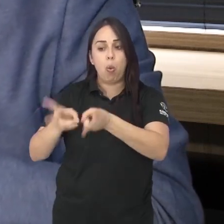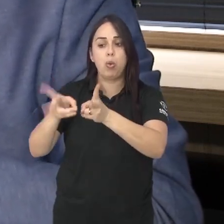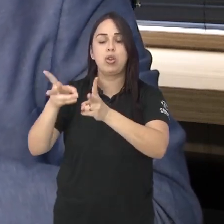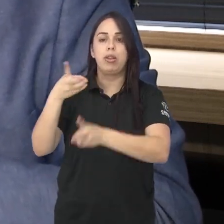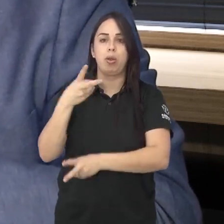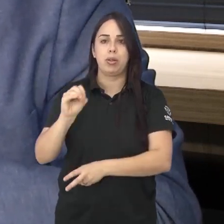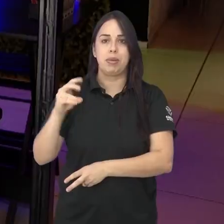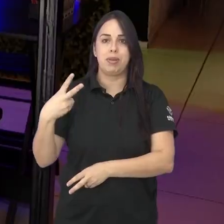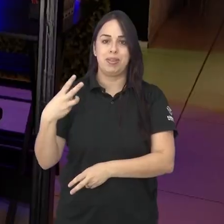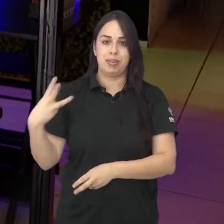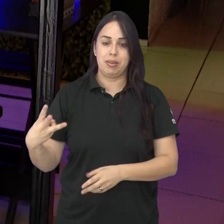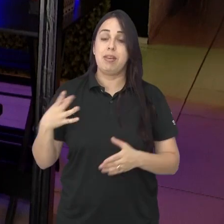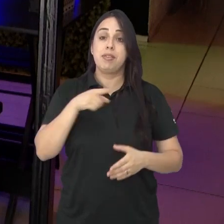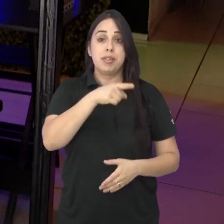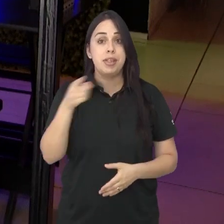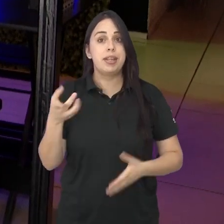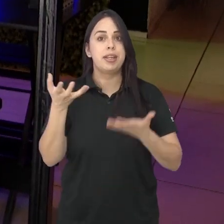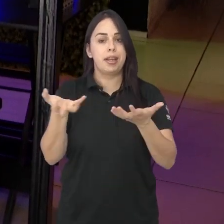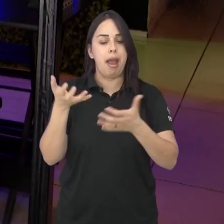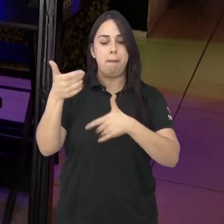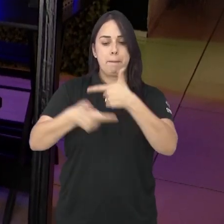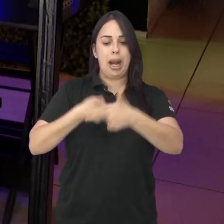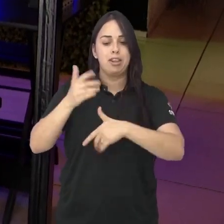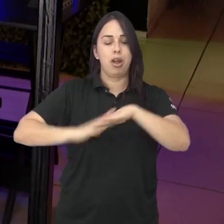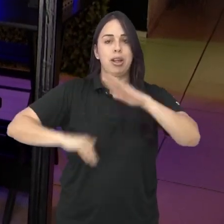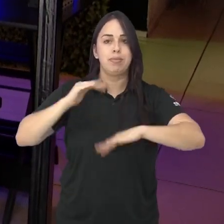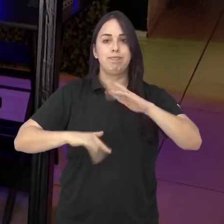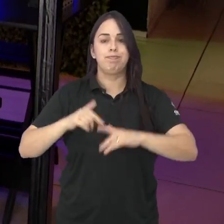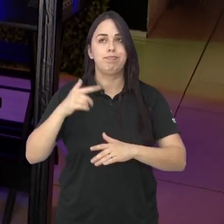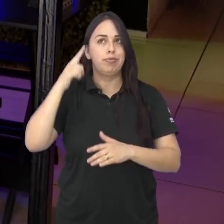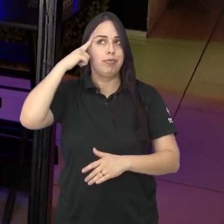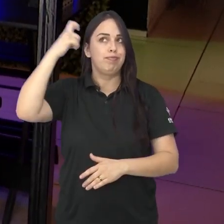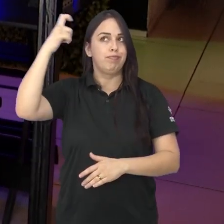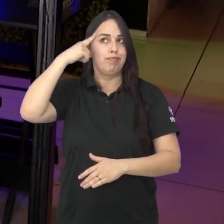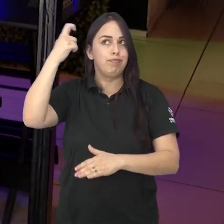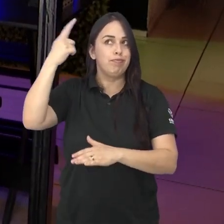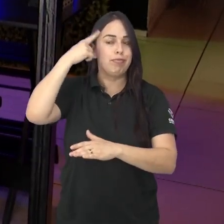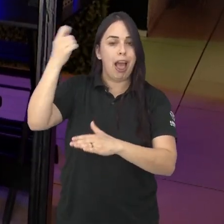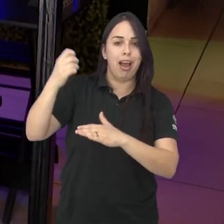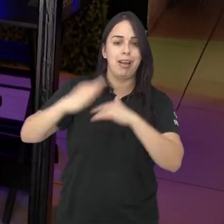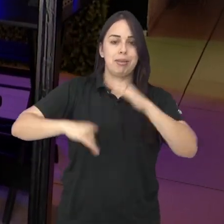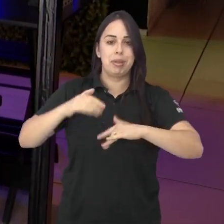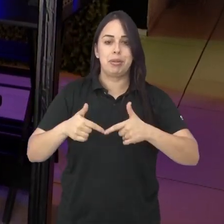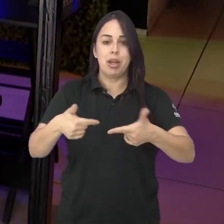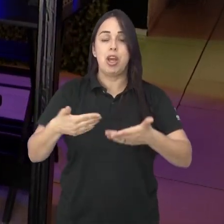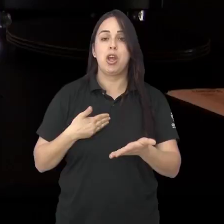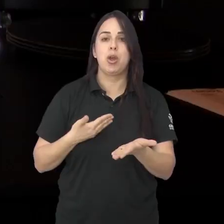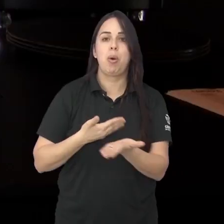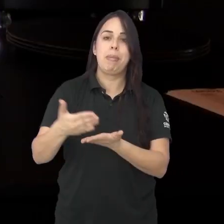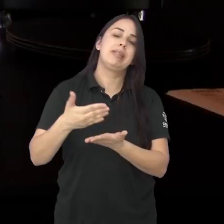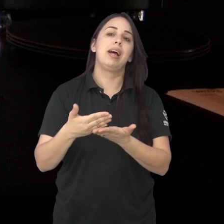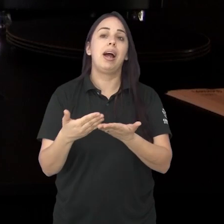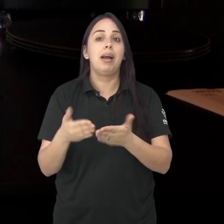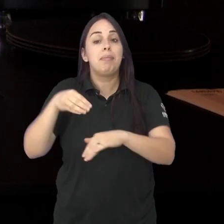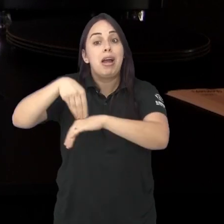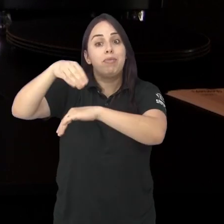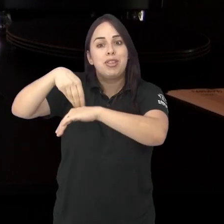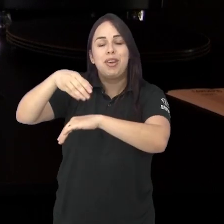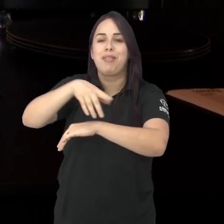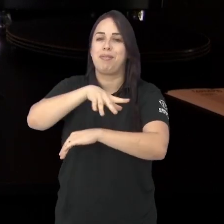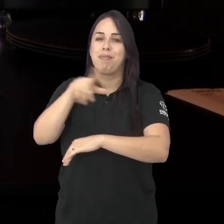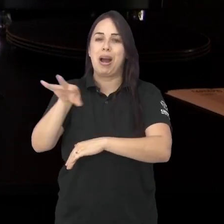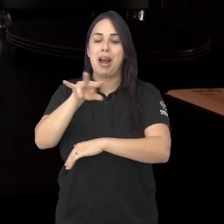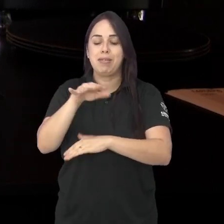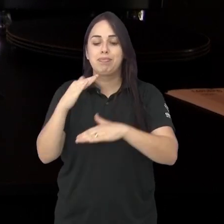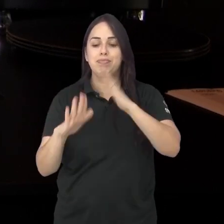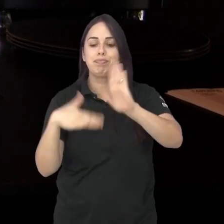agora em 2023. E para quem pretende colocar em prática uma ideia e começar a empreender neste ano, aí vão algumas dicas